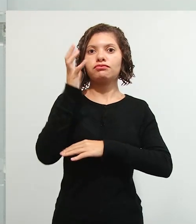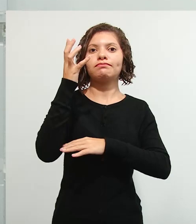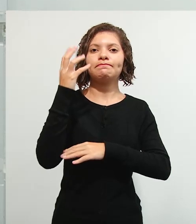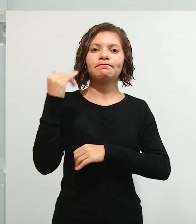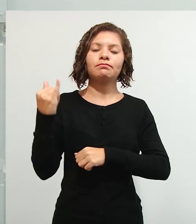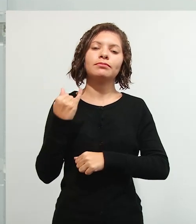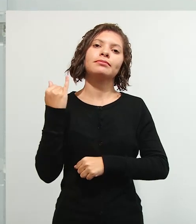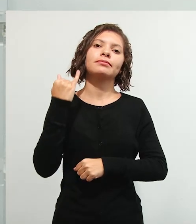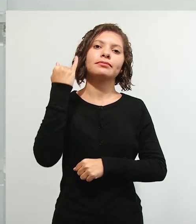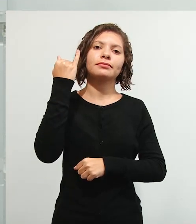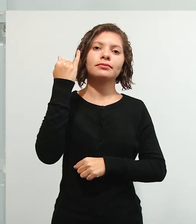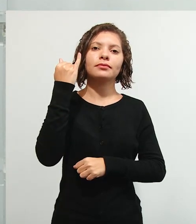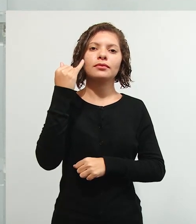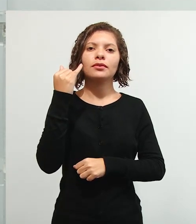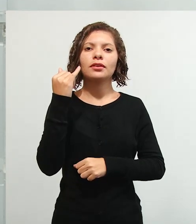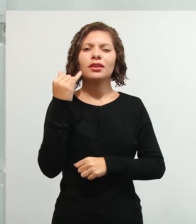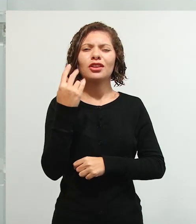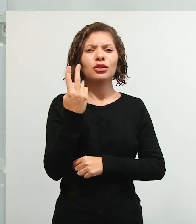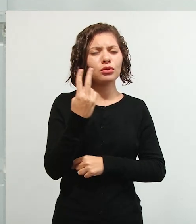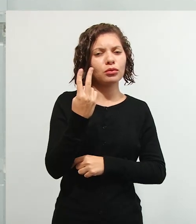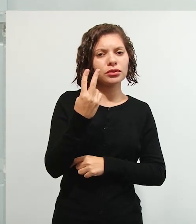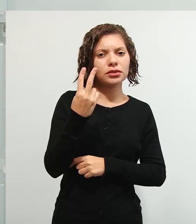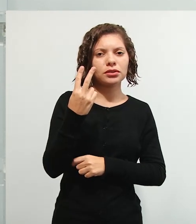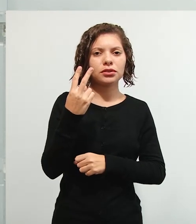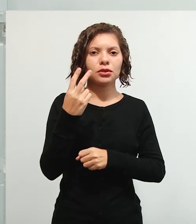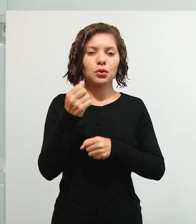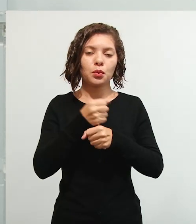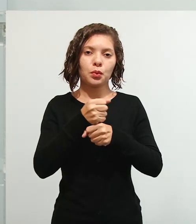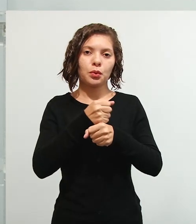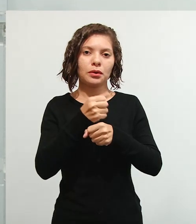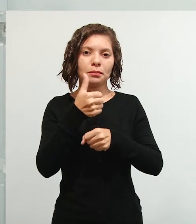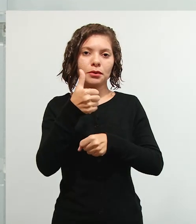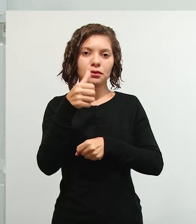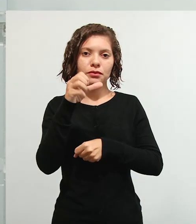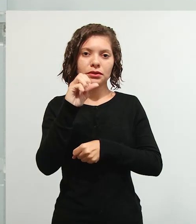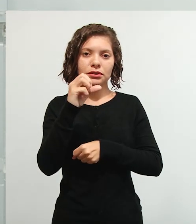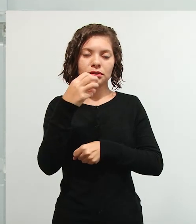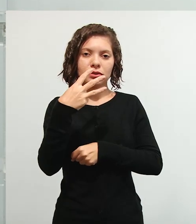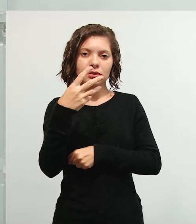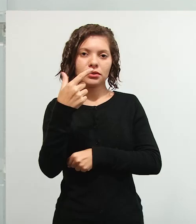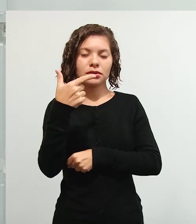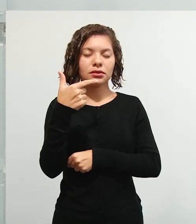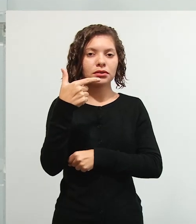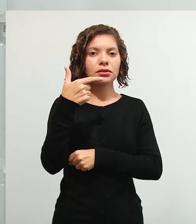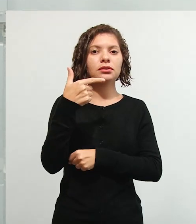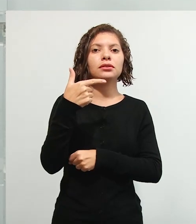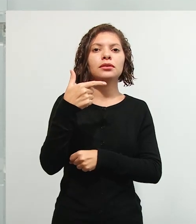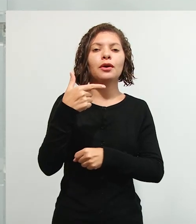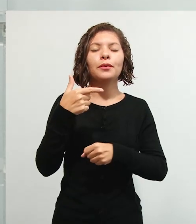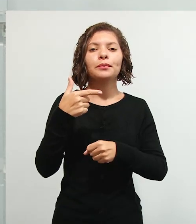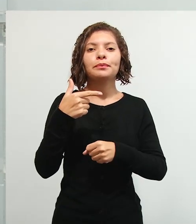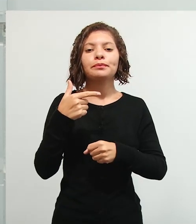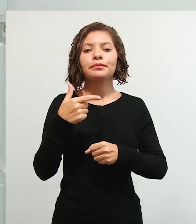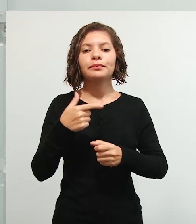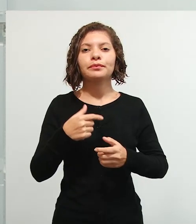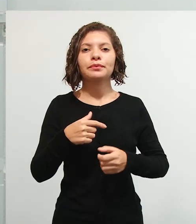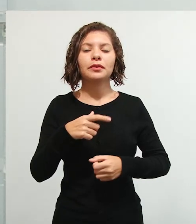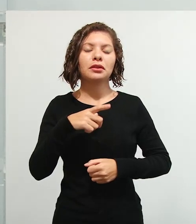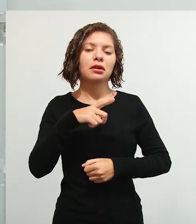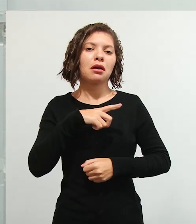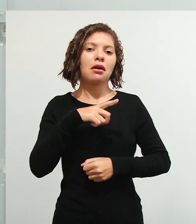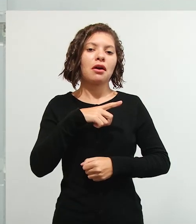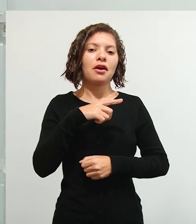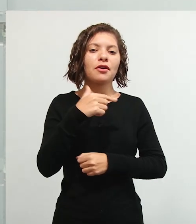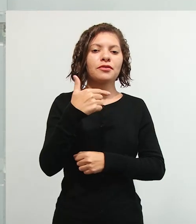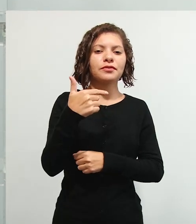evento significativo, dois pelo menos. O ano é 1932, quando um conjunto de